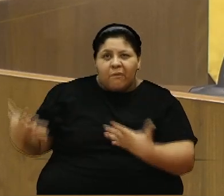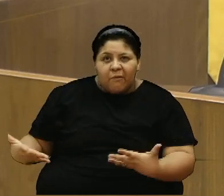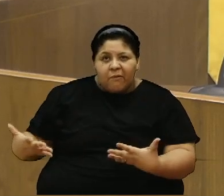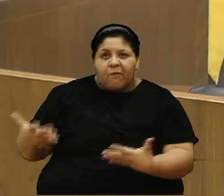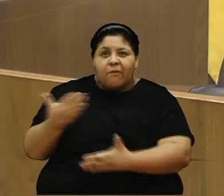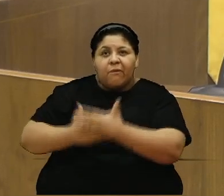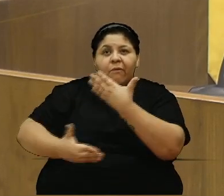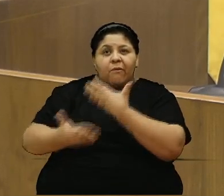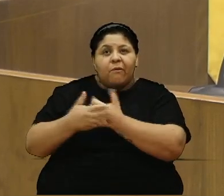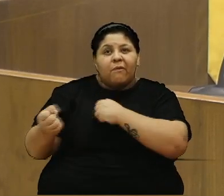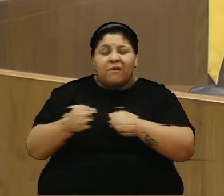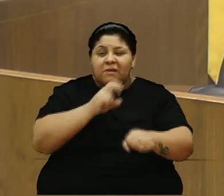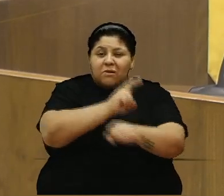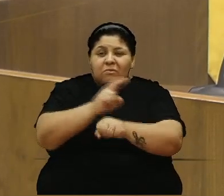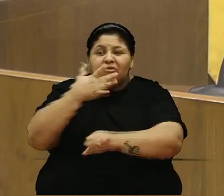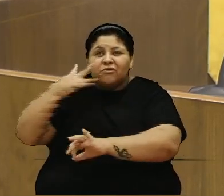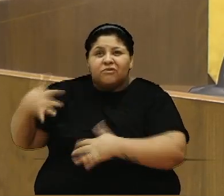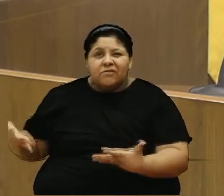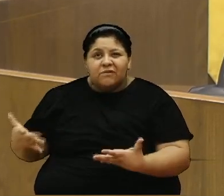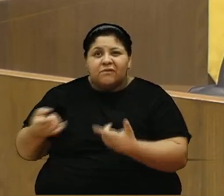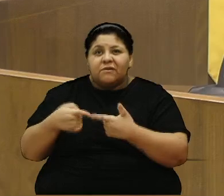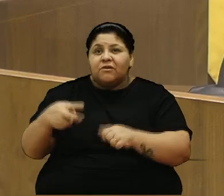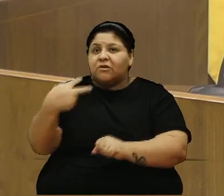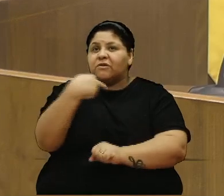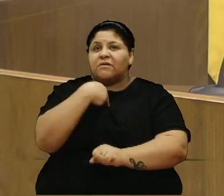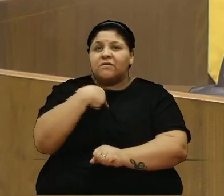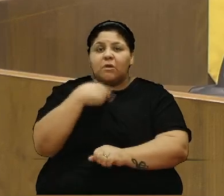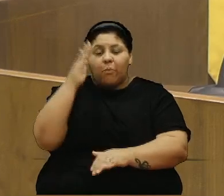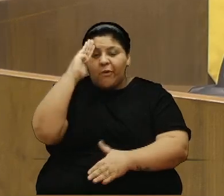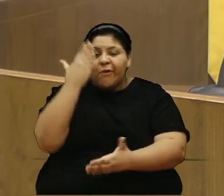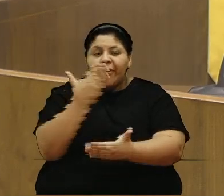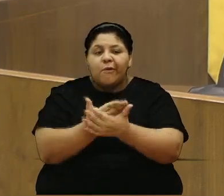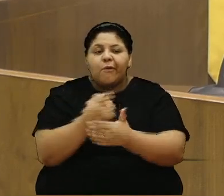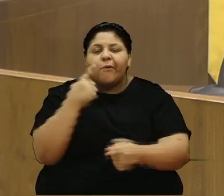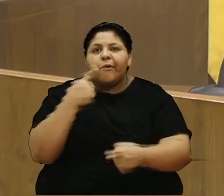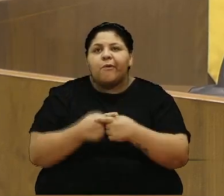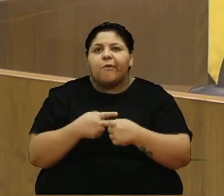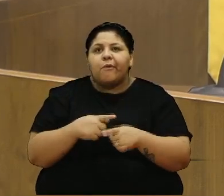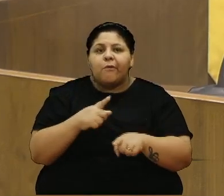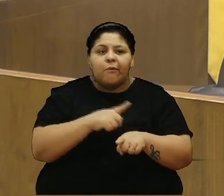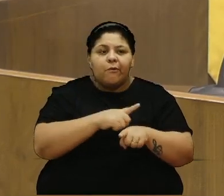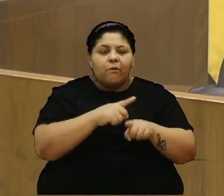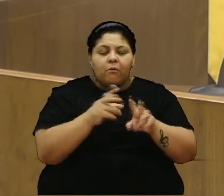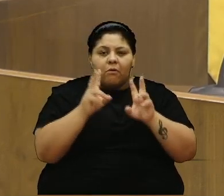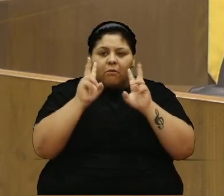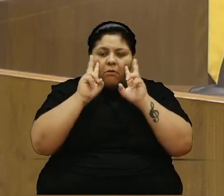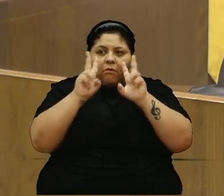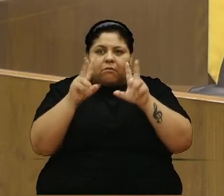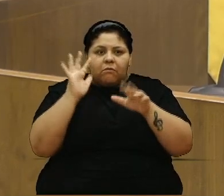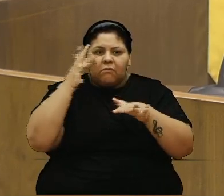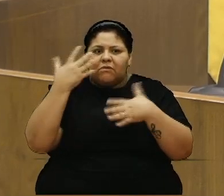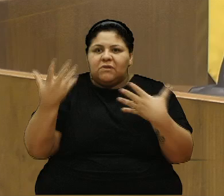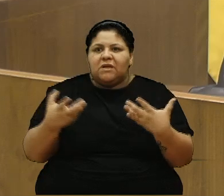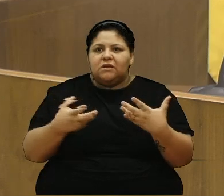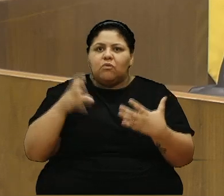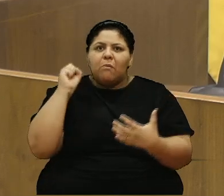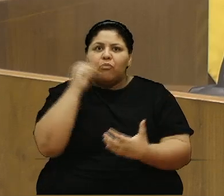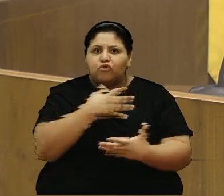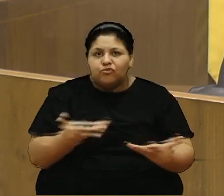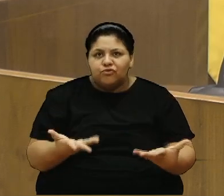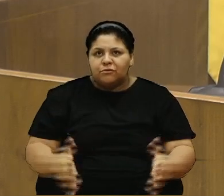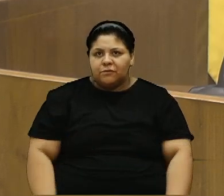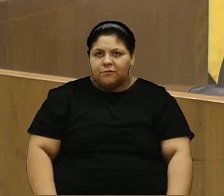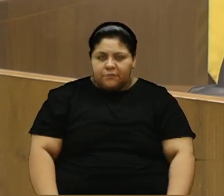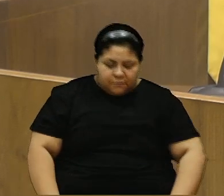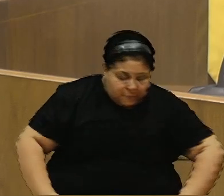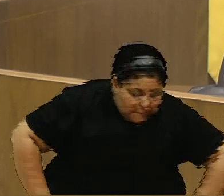Todo mundo deveria proteger uma criança, mas a gente não pode confiar, porque daqui a pouco sai dos nossos olhos e acontece um abuso. E